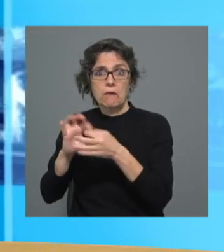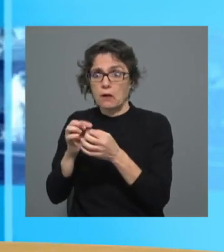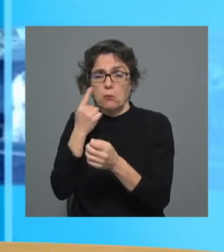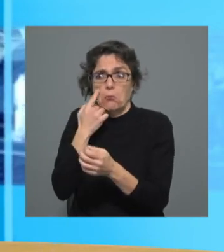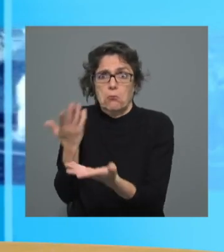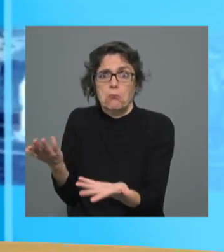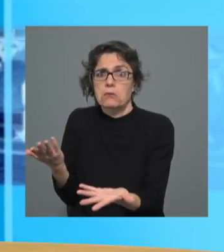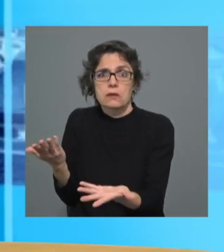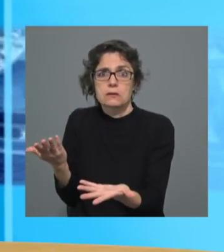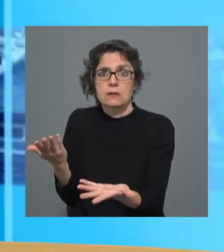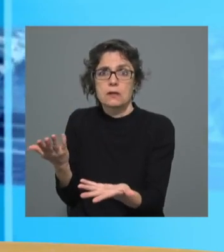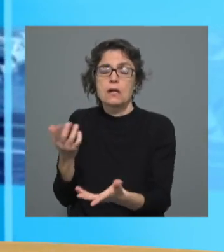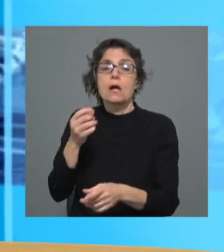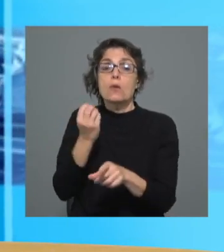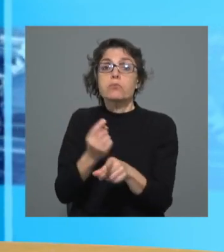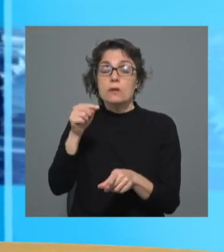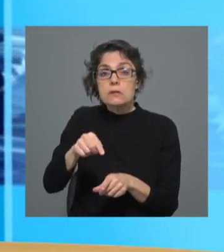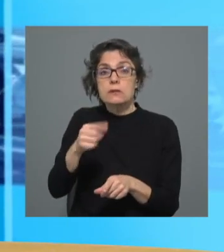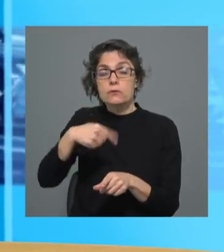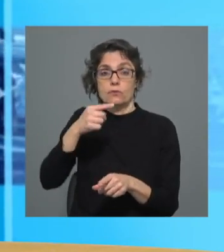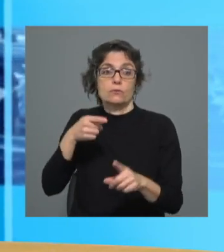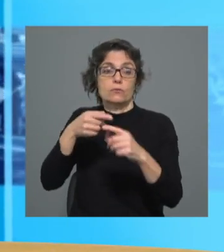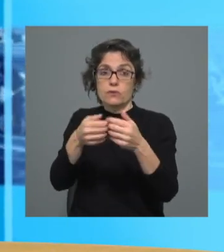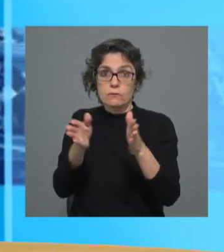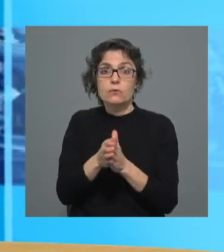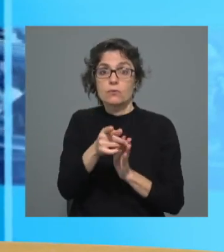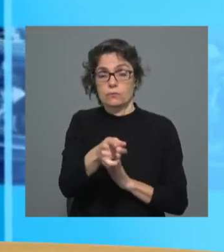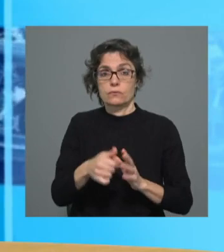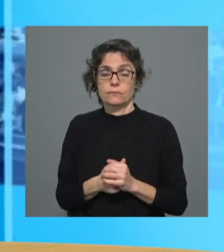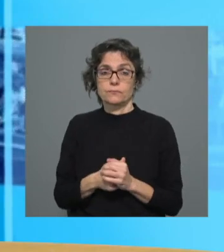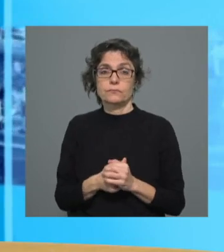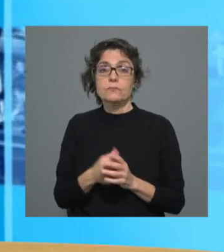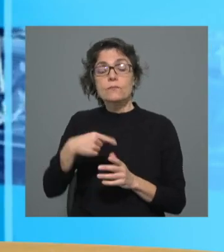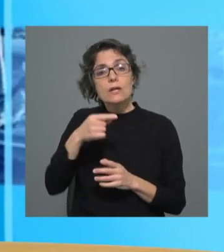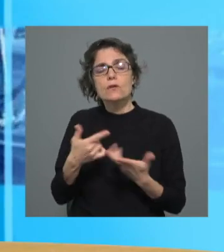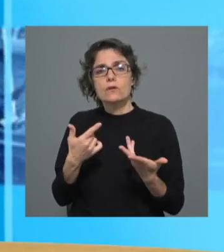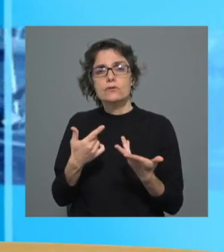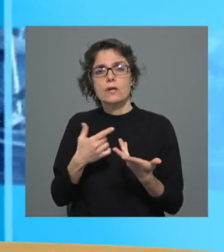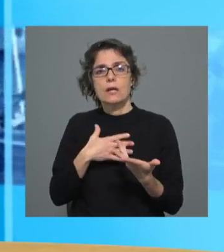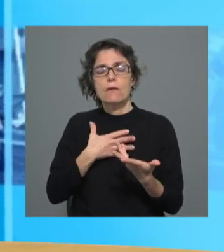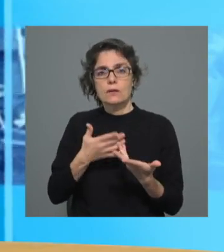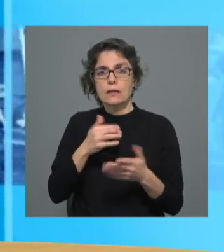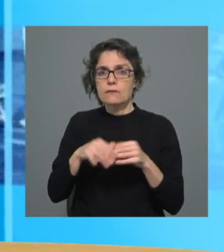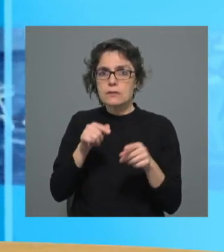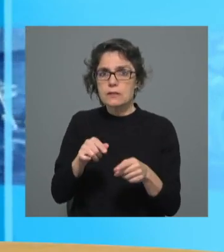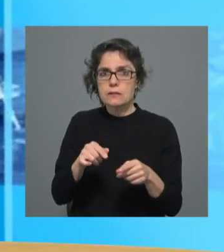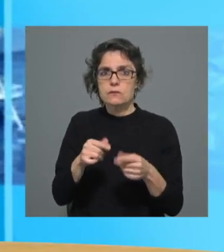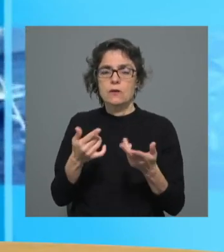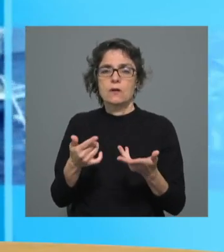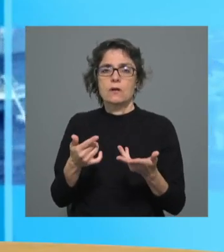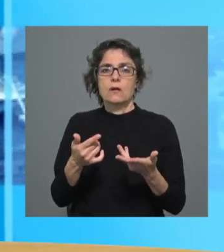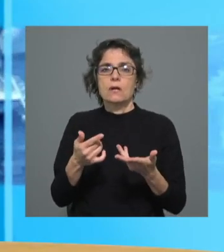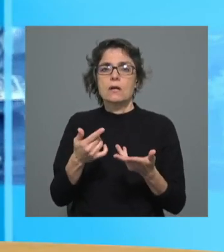da Igreja Católica e pessoas para quem isto é grego clássico. E temos de falar para todas. E foi um bocado disto que se tentou fazer. Obviamente